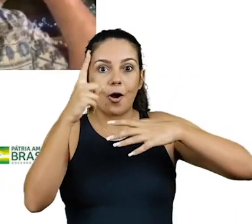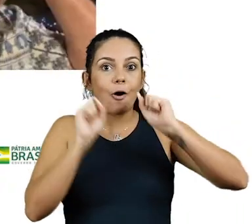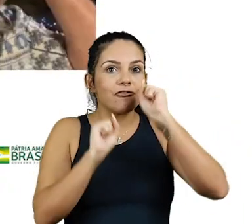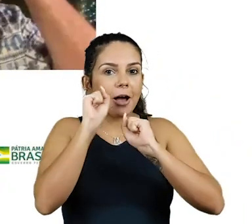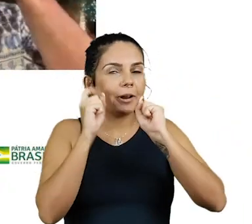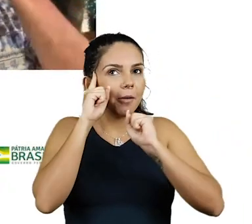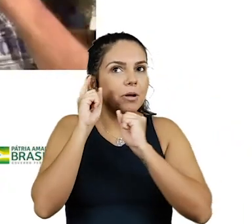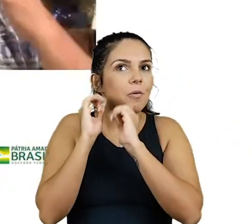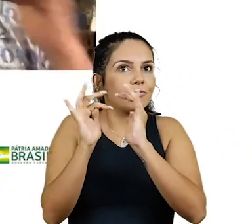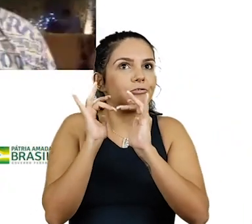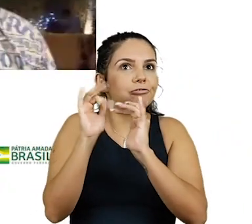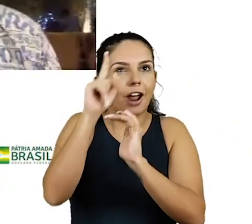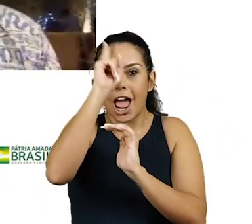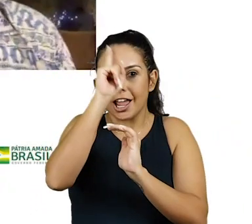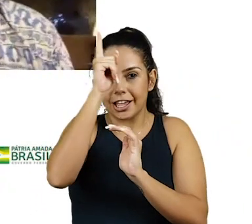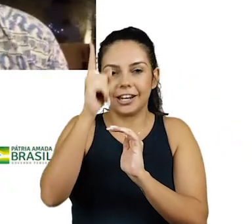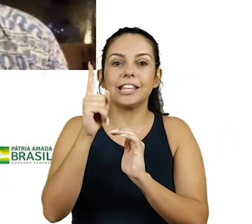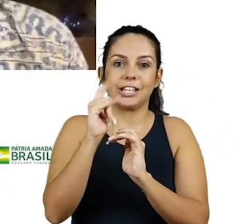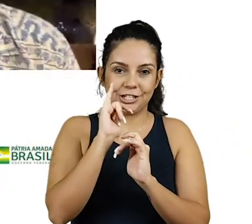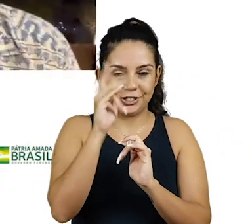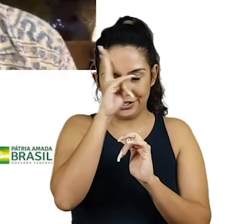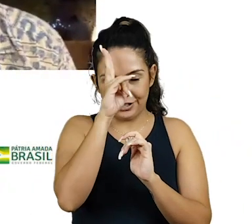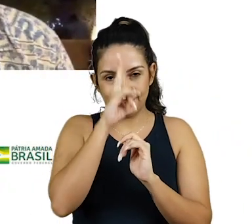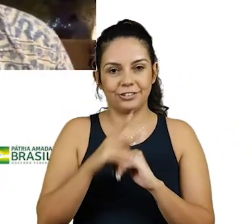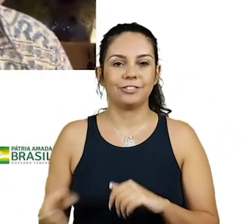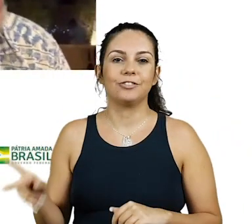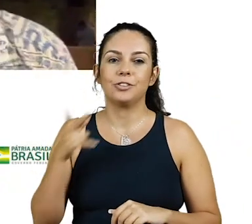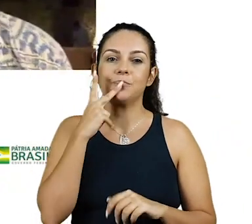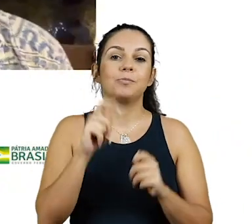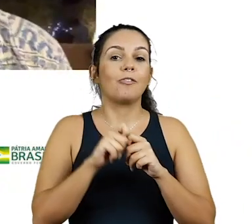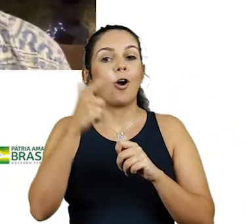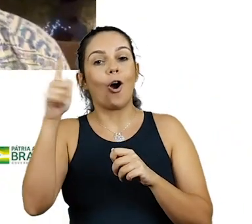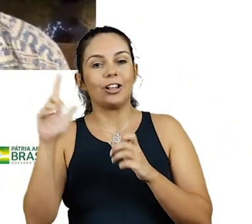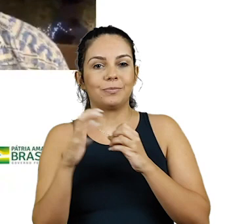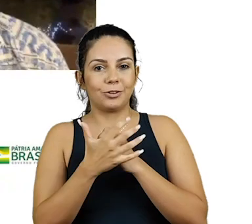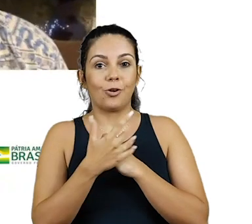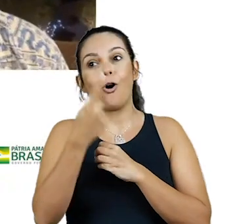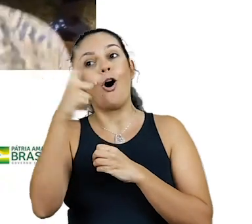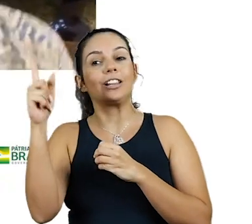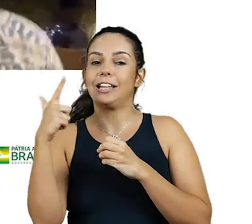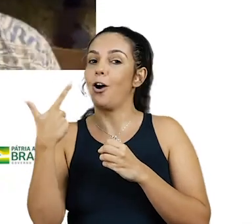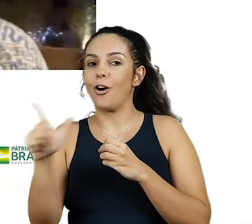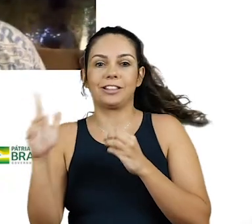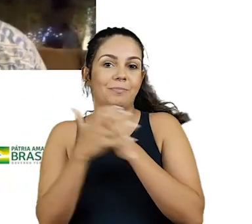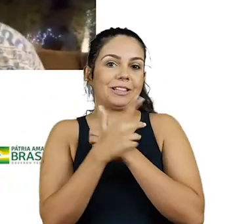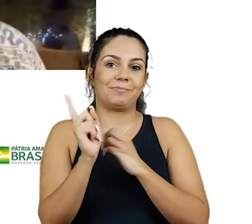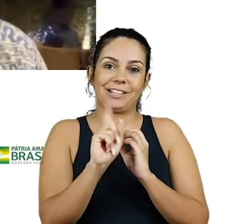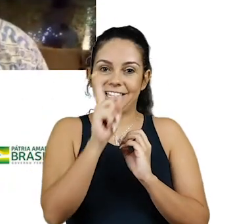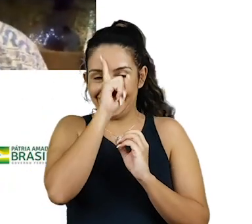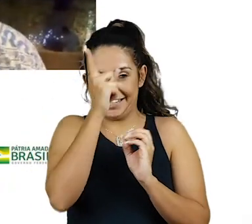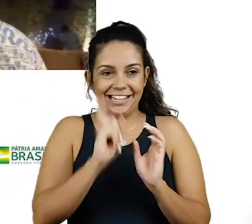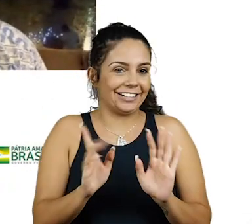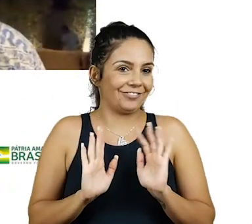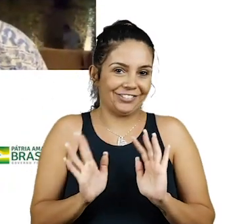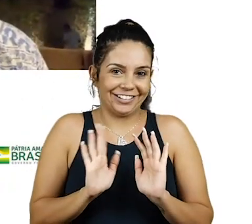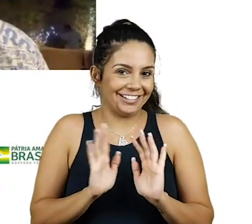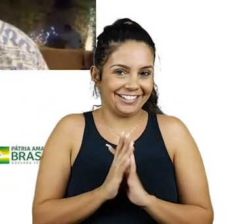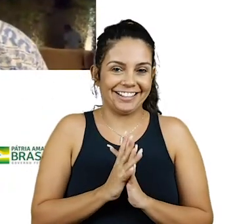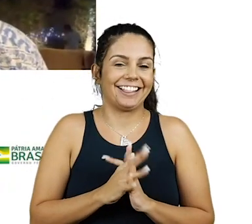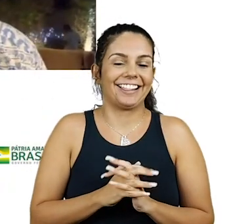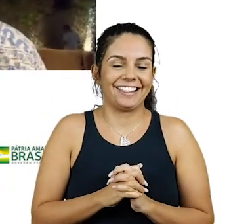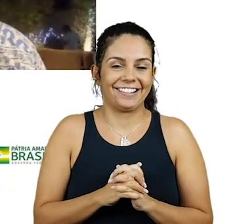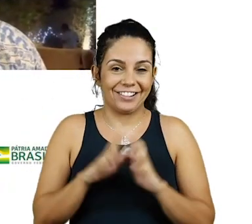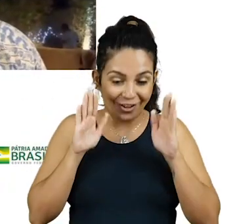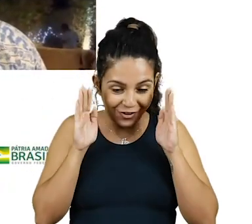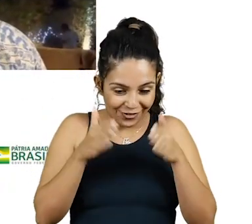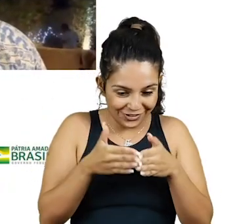né? Porque eu precisaria de uma outra pandemia, e a última coisa que eu quero é uma outra pandemia para ter essa concentração,